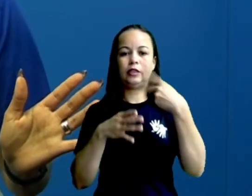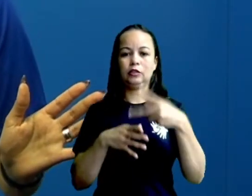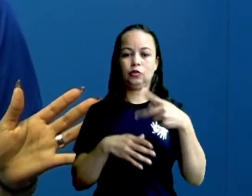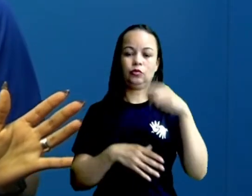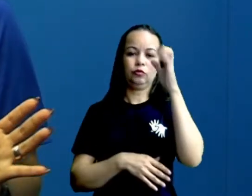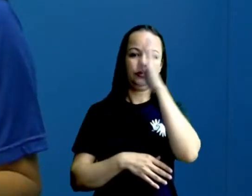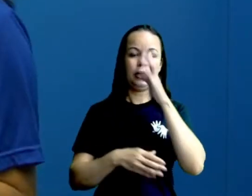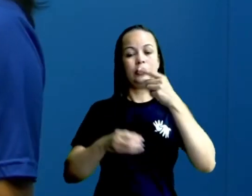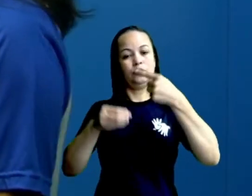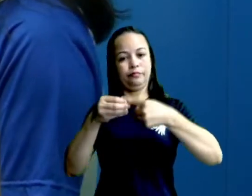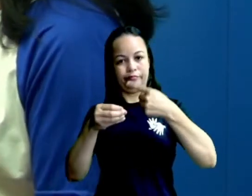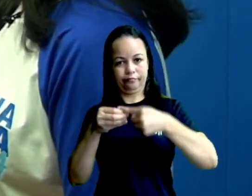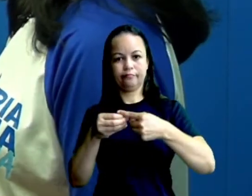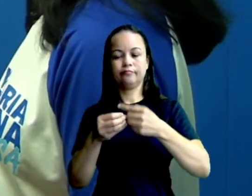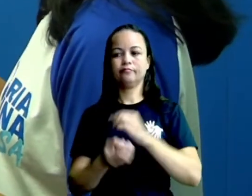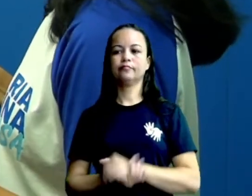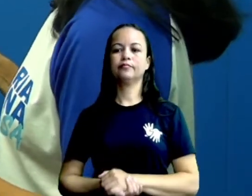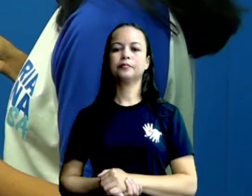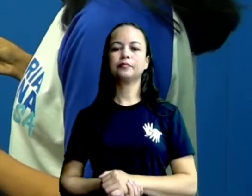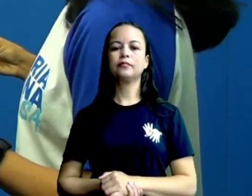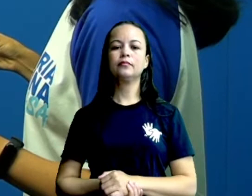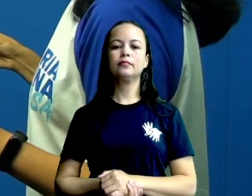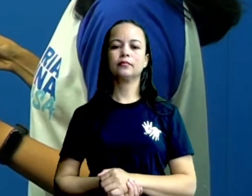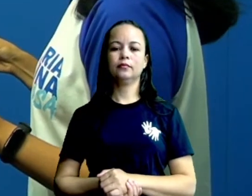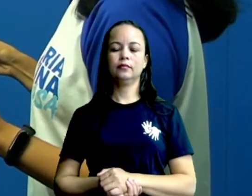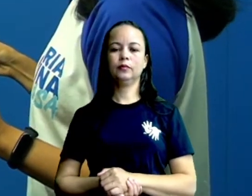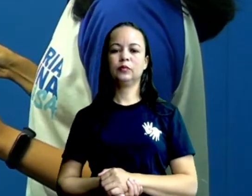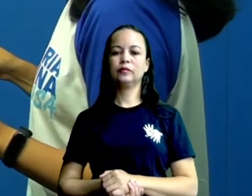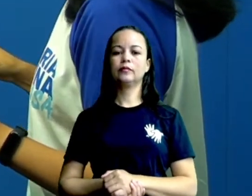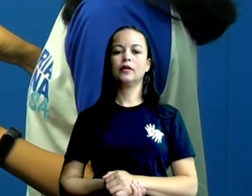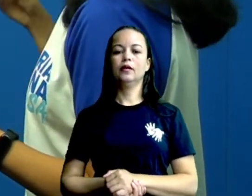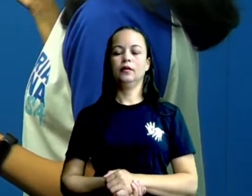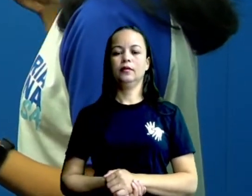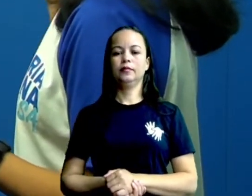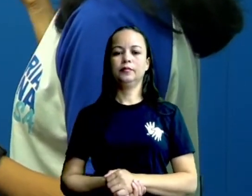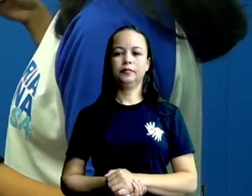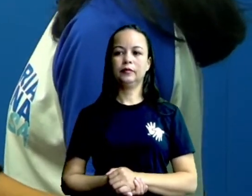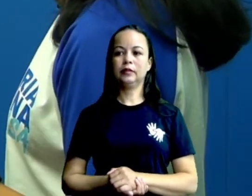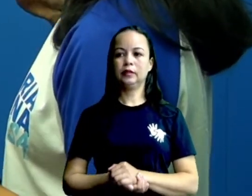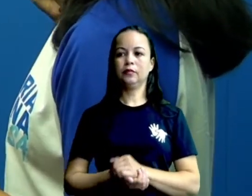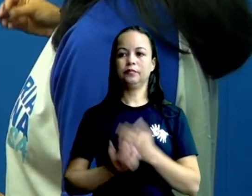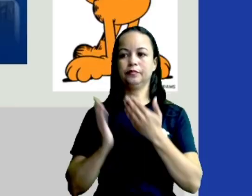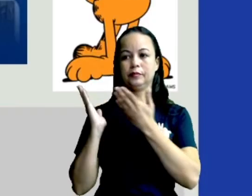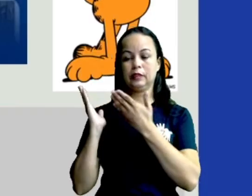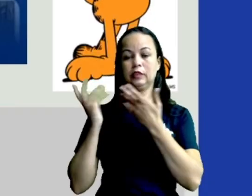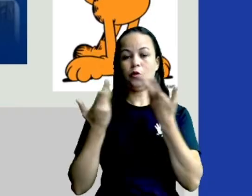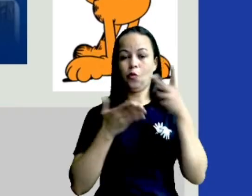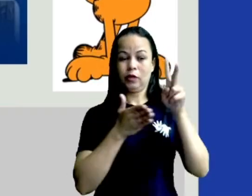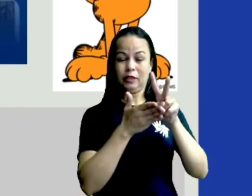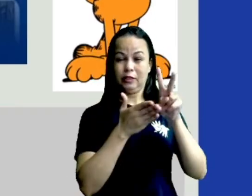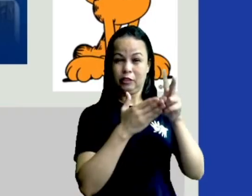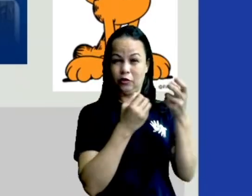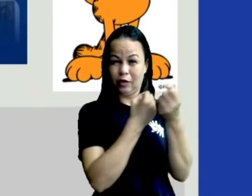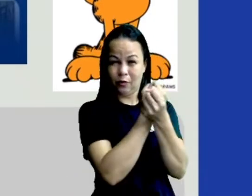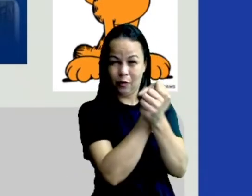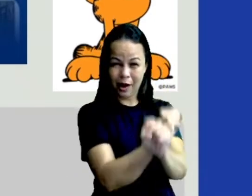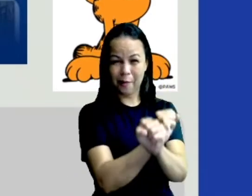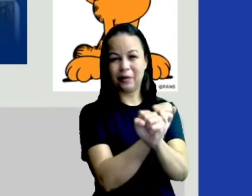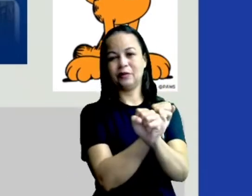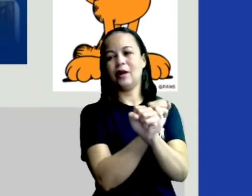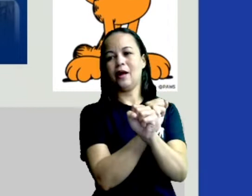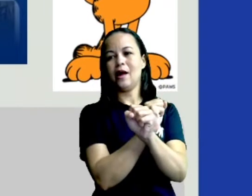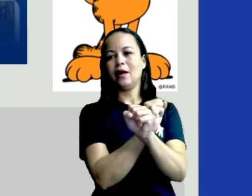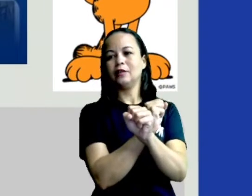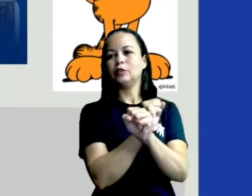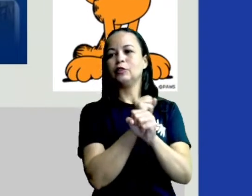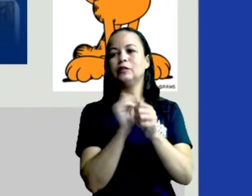desse nosso Brasil, dentro do interior do nosso Brasil. Tá bom? Então, Olha aí, quando esses índios eram capturados, olha aí a